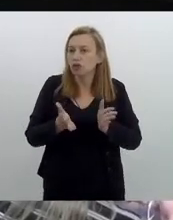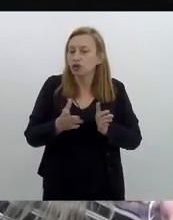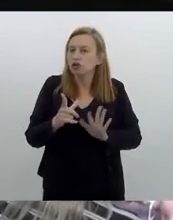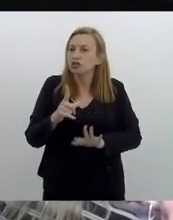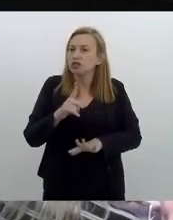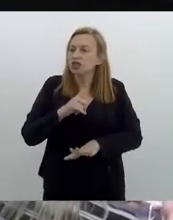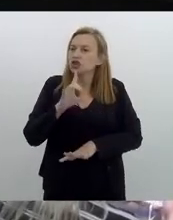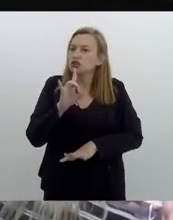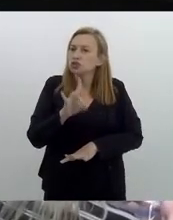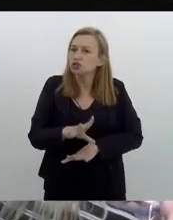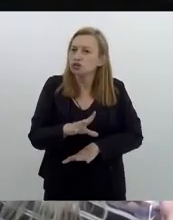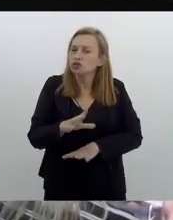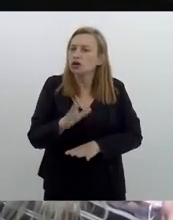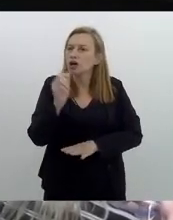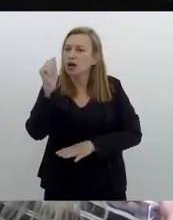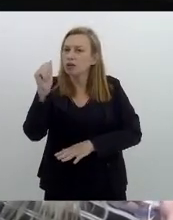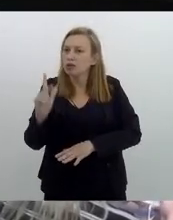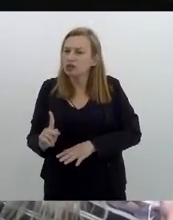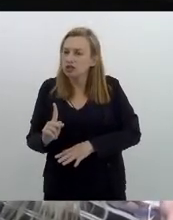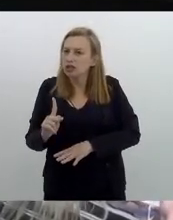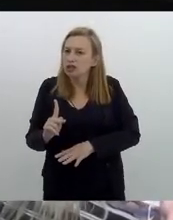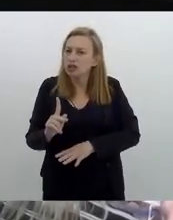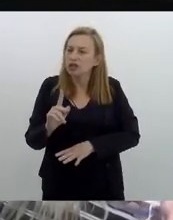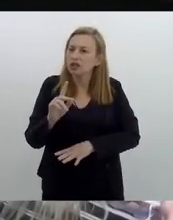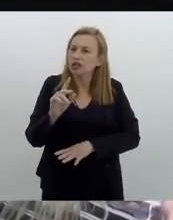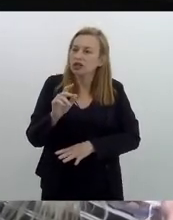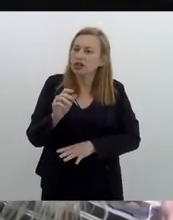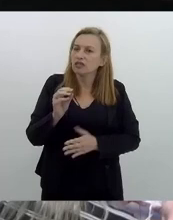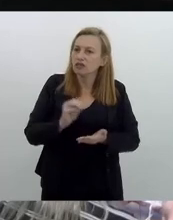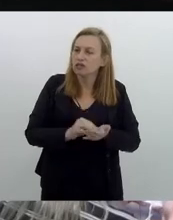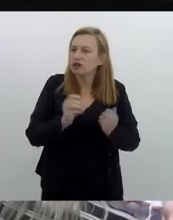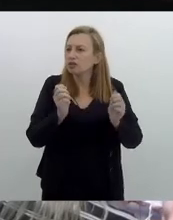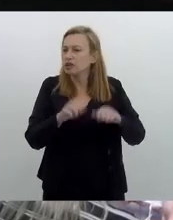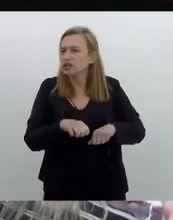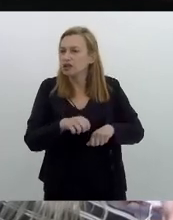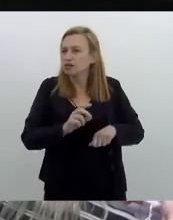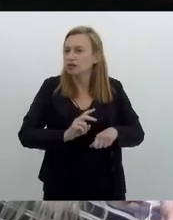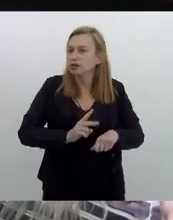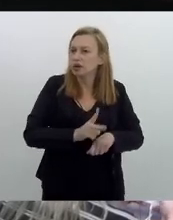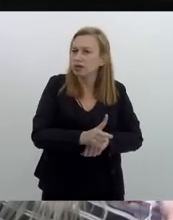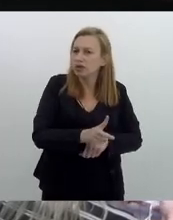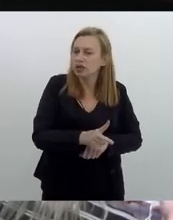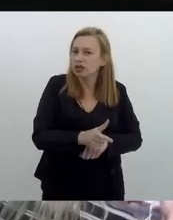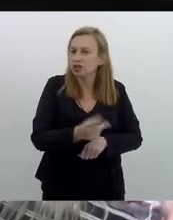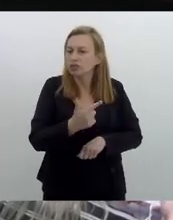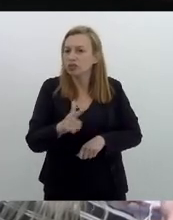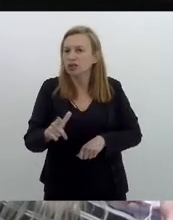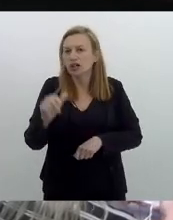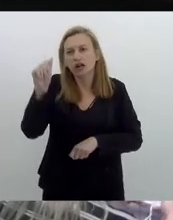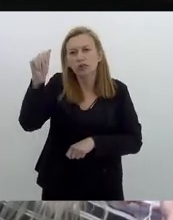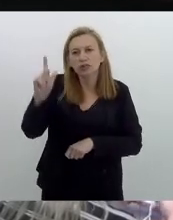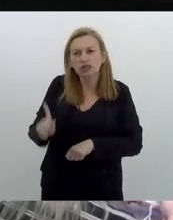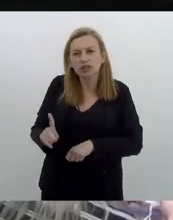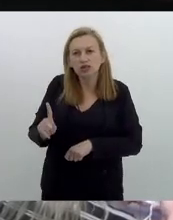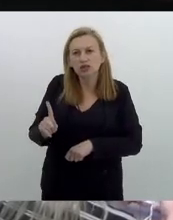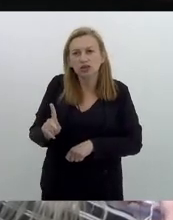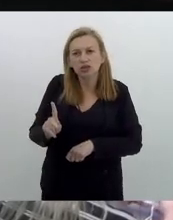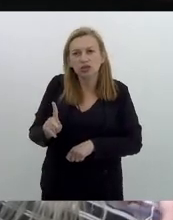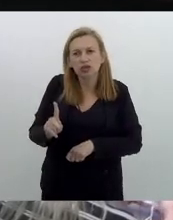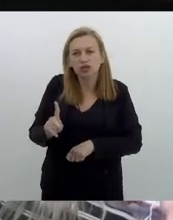existe Aposentadoria por invalidez Por incapacidade permanente Não existe mais aposentadoria